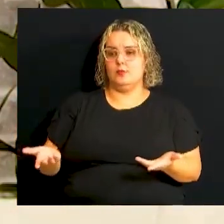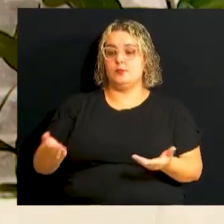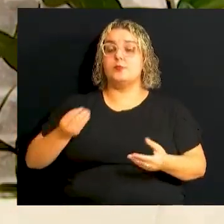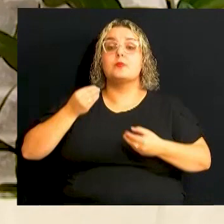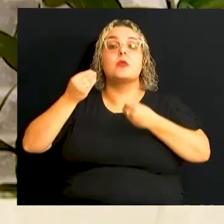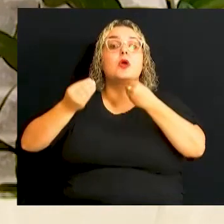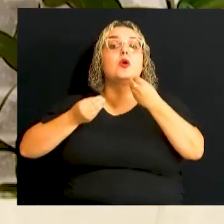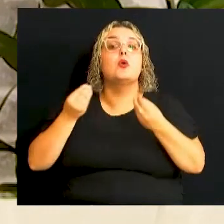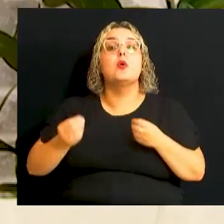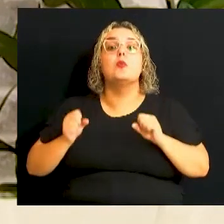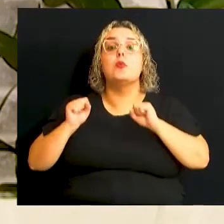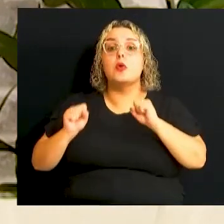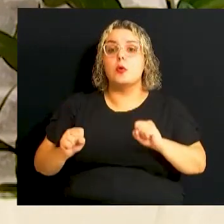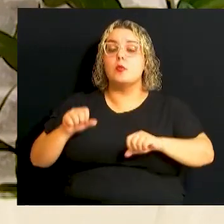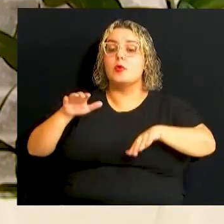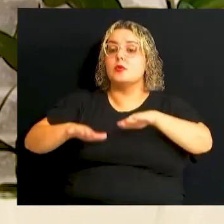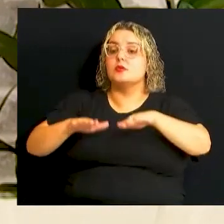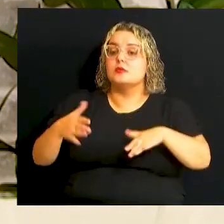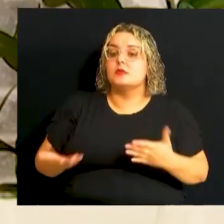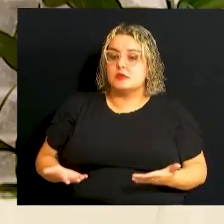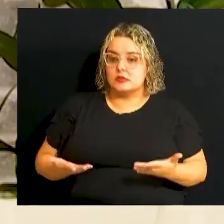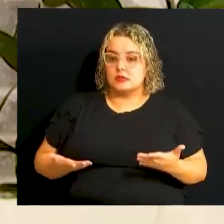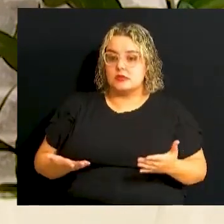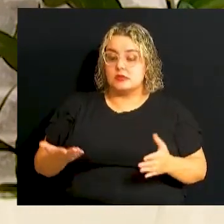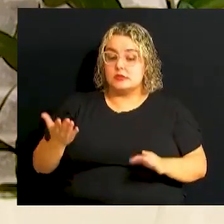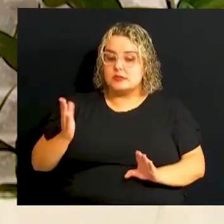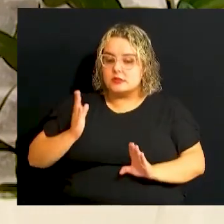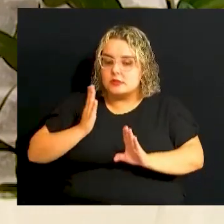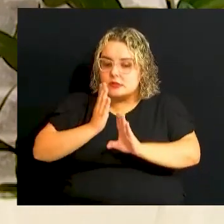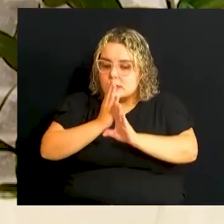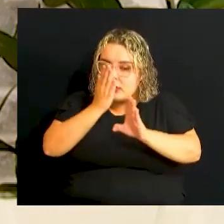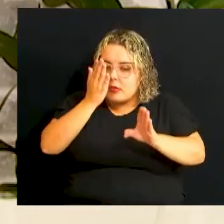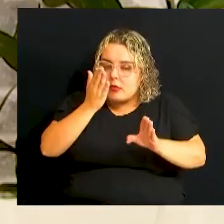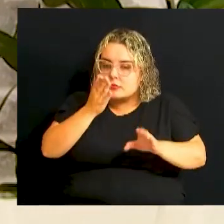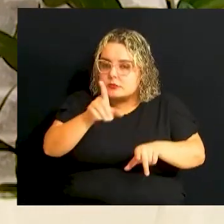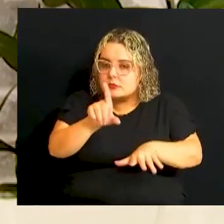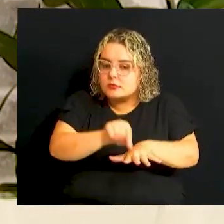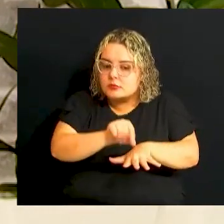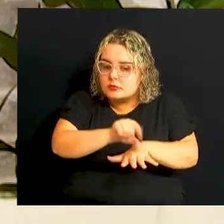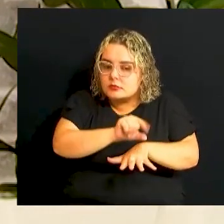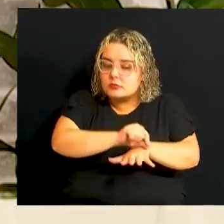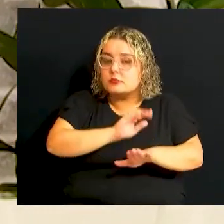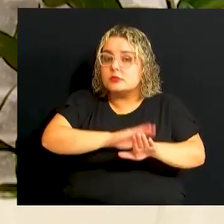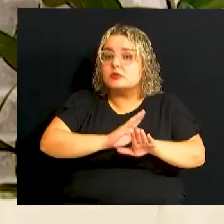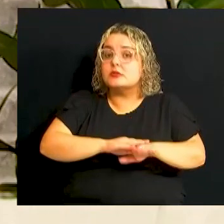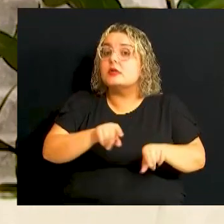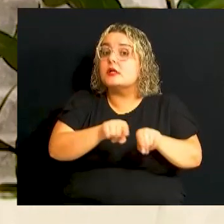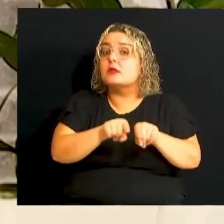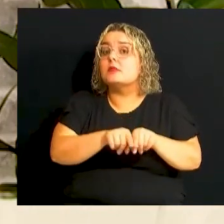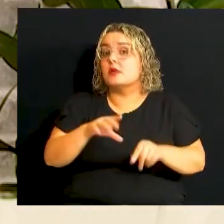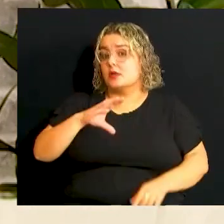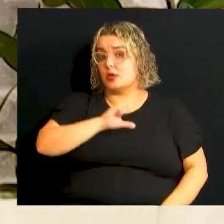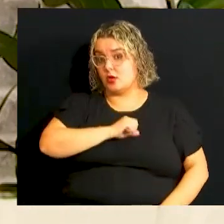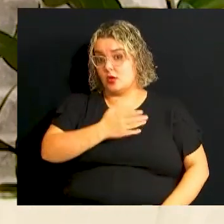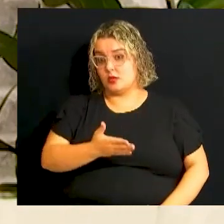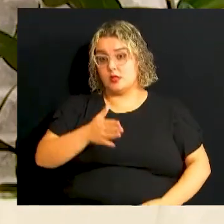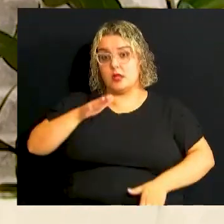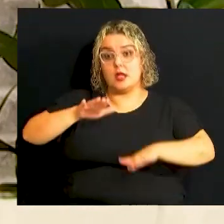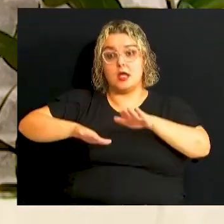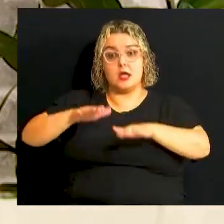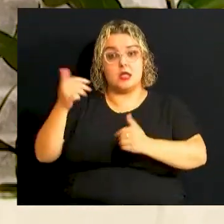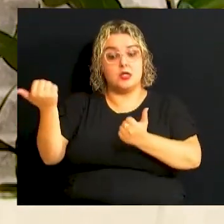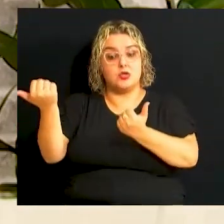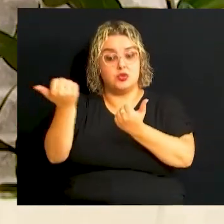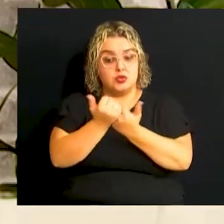agora. E aí como que eu posso, talvez, encontrar com essa criança uma outra atividade que ela também gosta, para